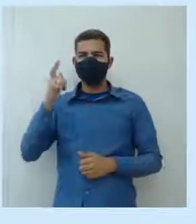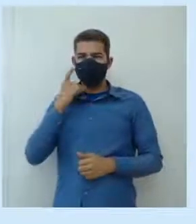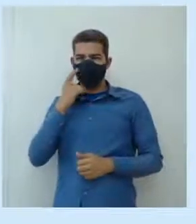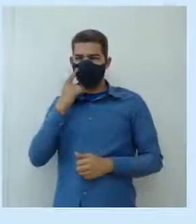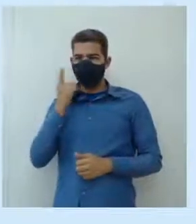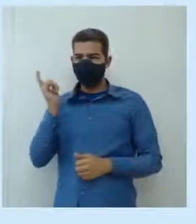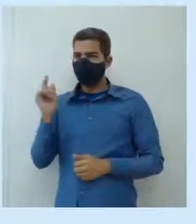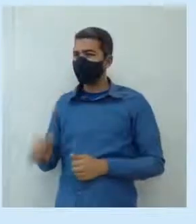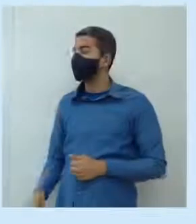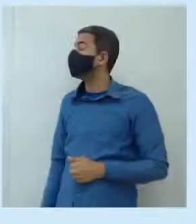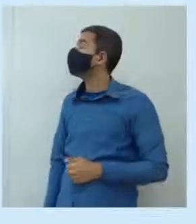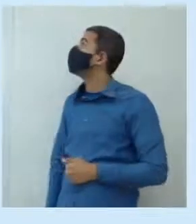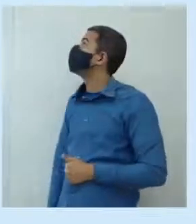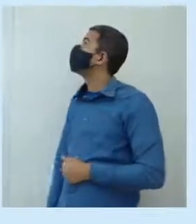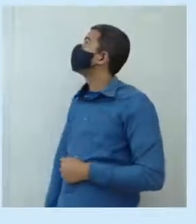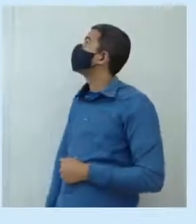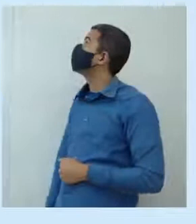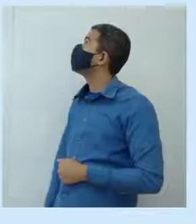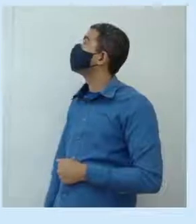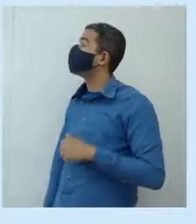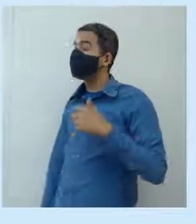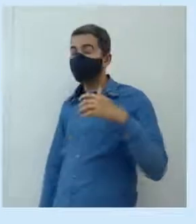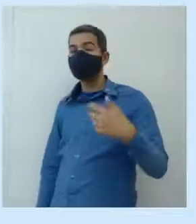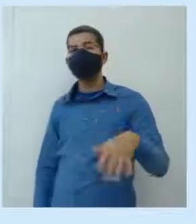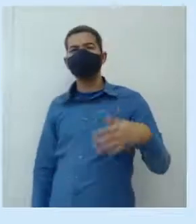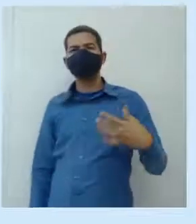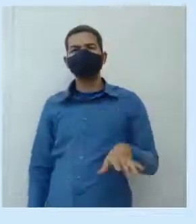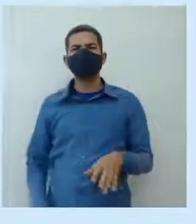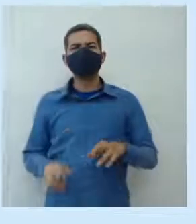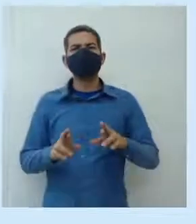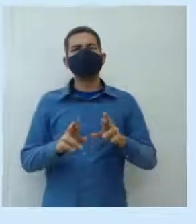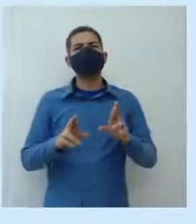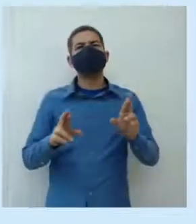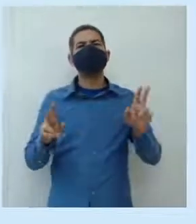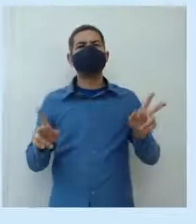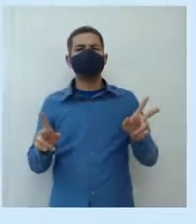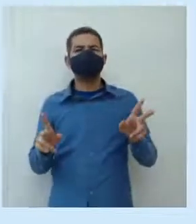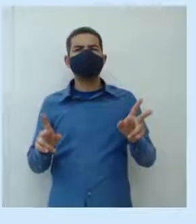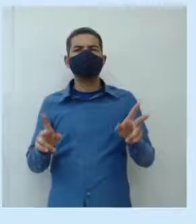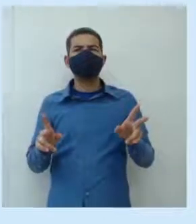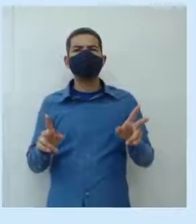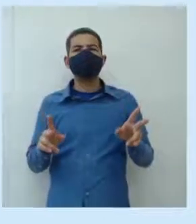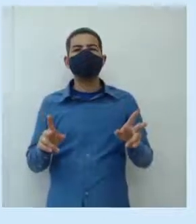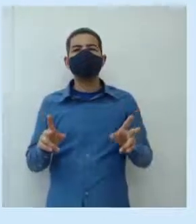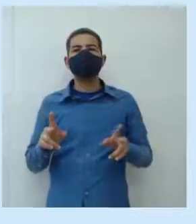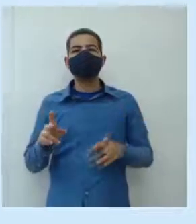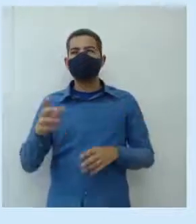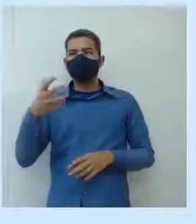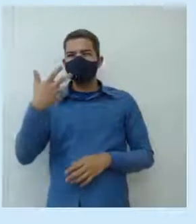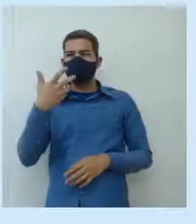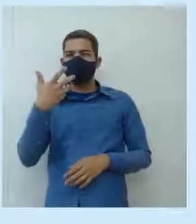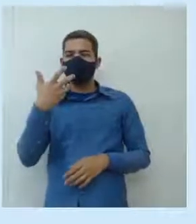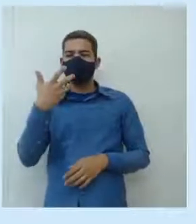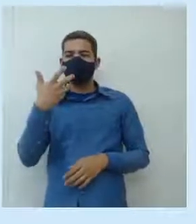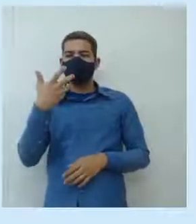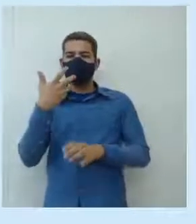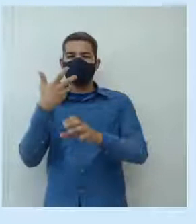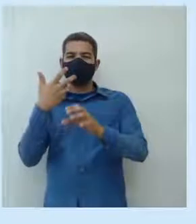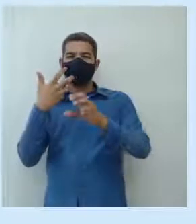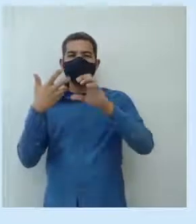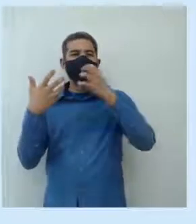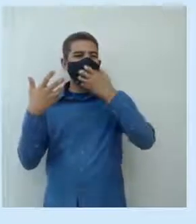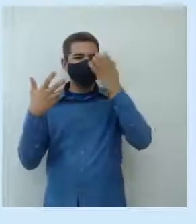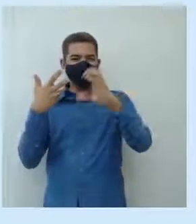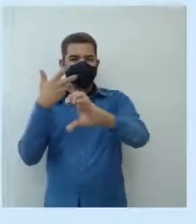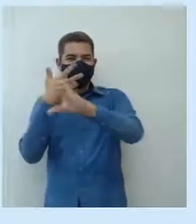eu trouxe para vocês é justamente a diferenciação do iPhone e do iPhone, né? Então a gente vai